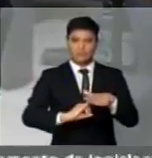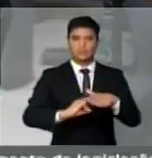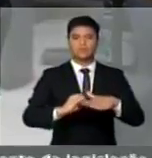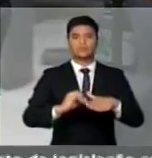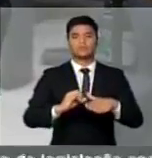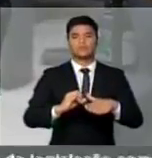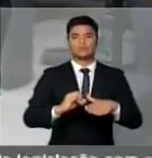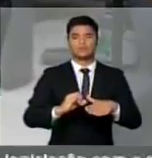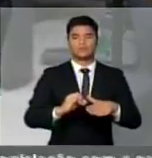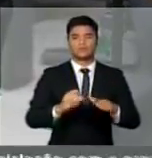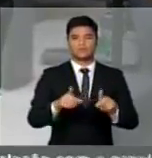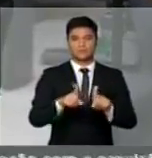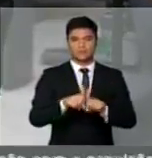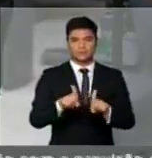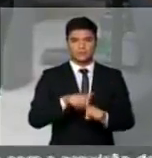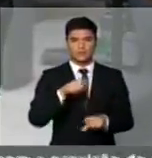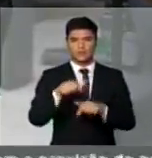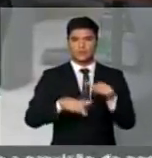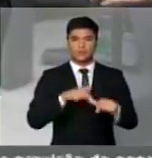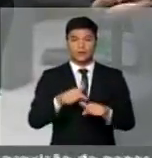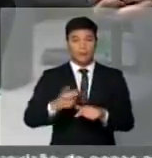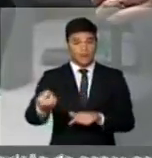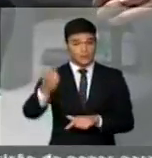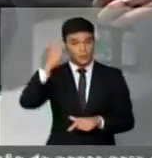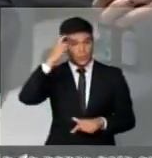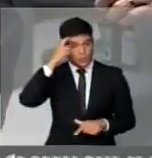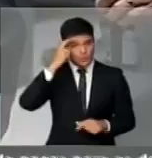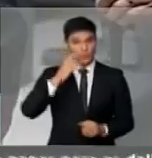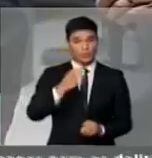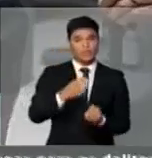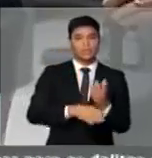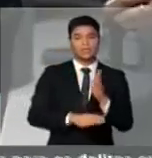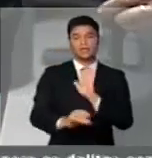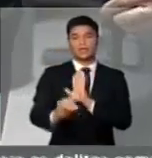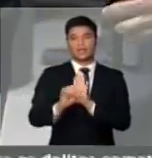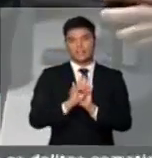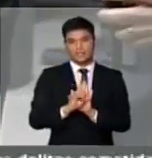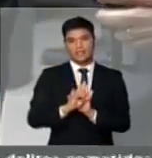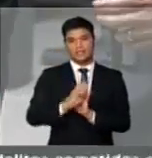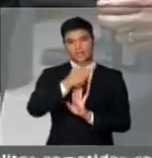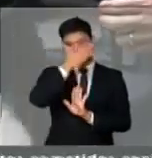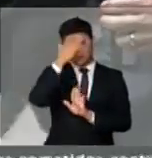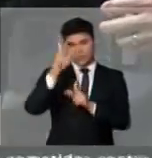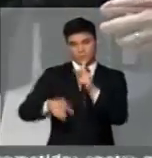Palmarino, inclusive as atividades culturais que criam a identidade do